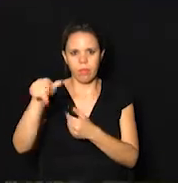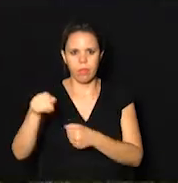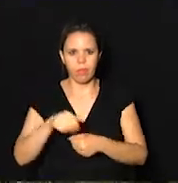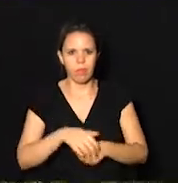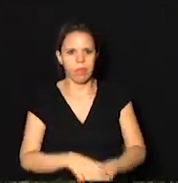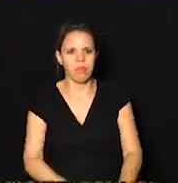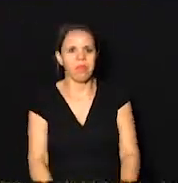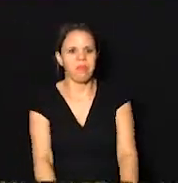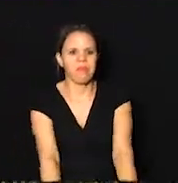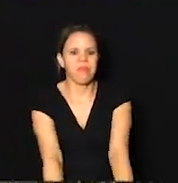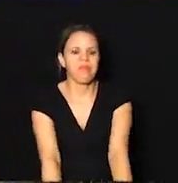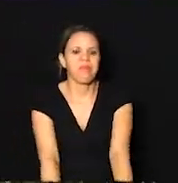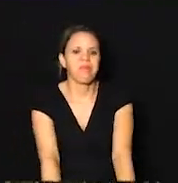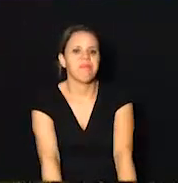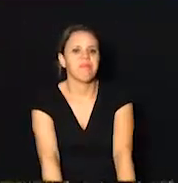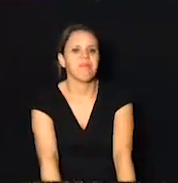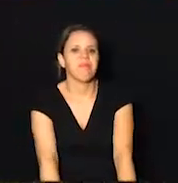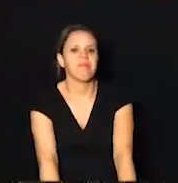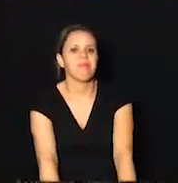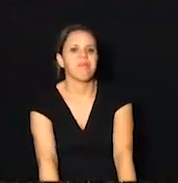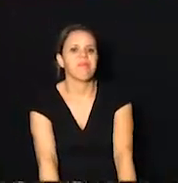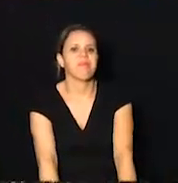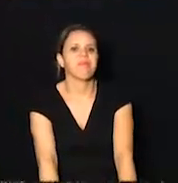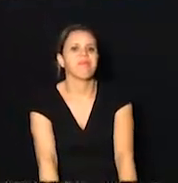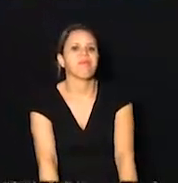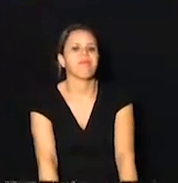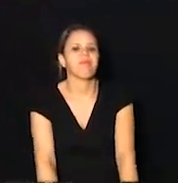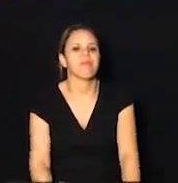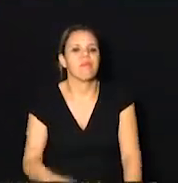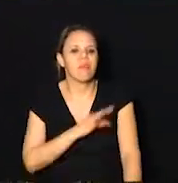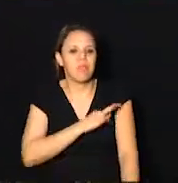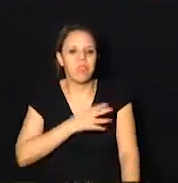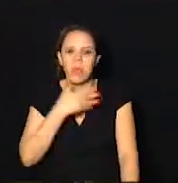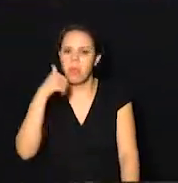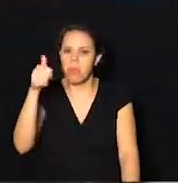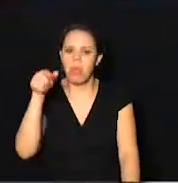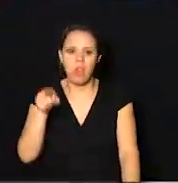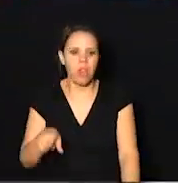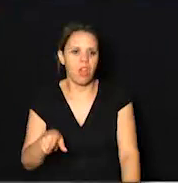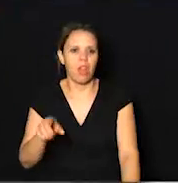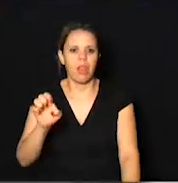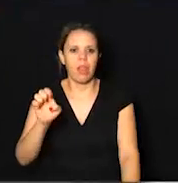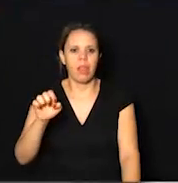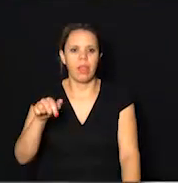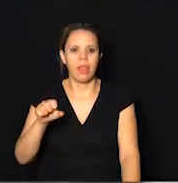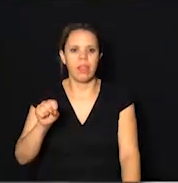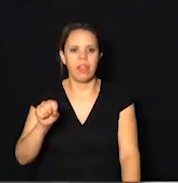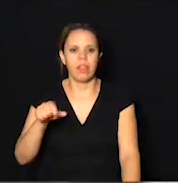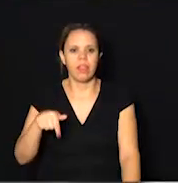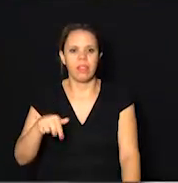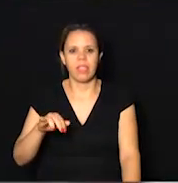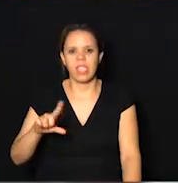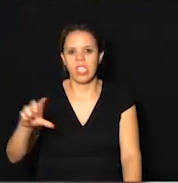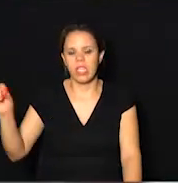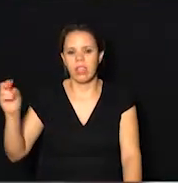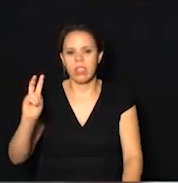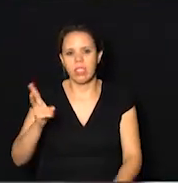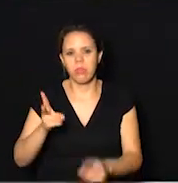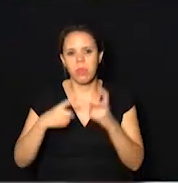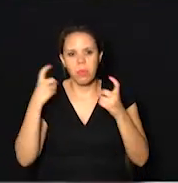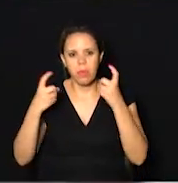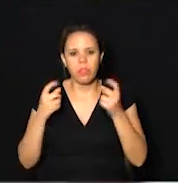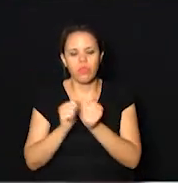mundial o esquilo sim é um dos melhores que eu passei aqui tá sempre preocupado com a gente tá sempre do